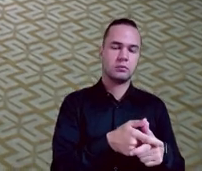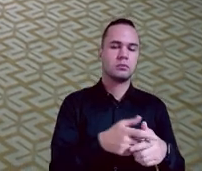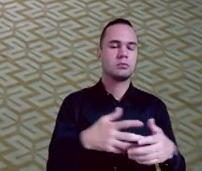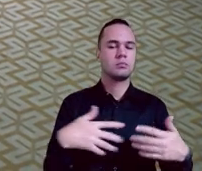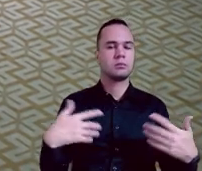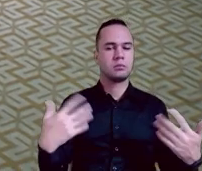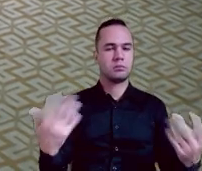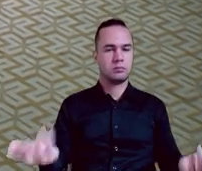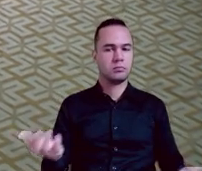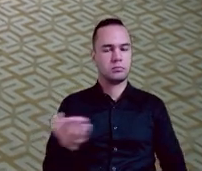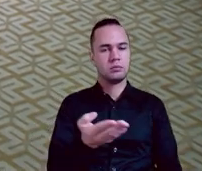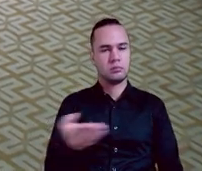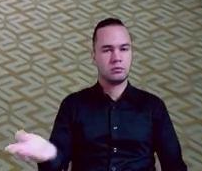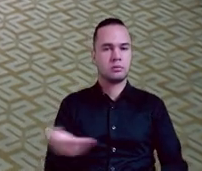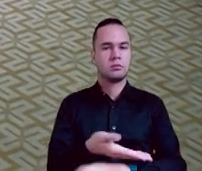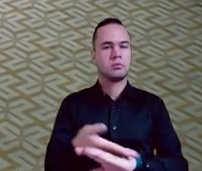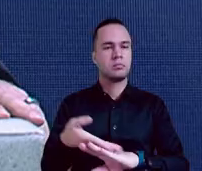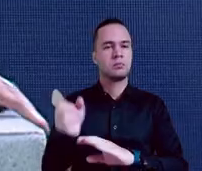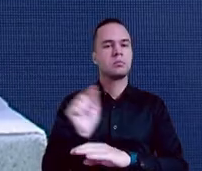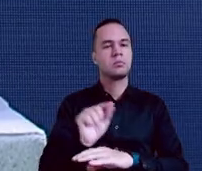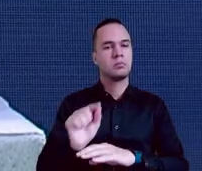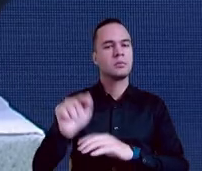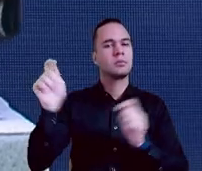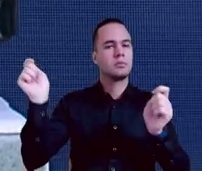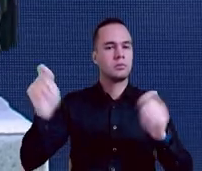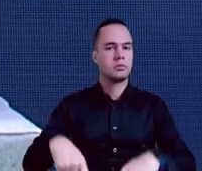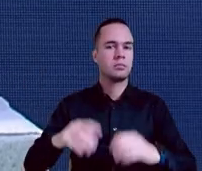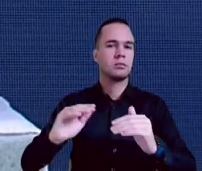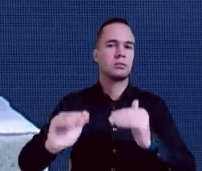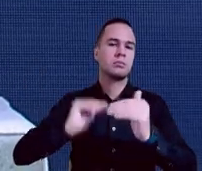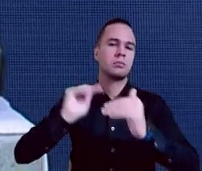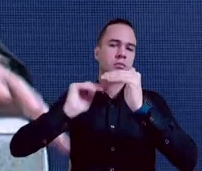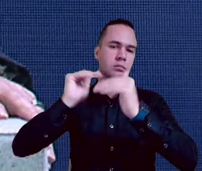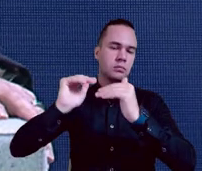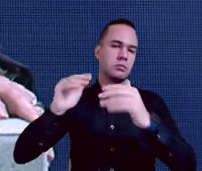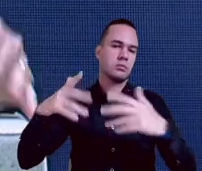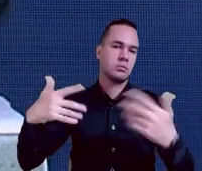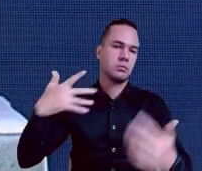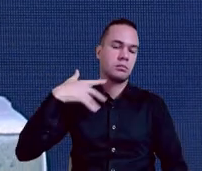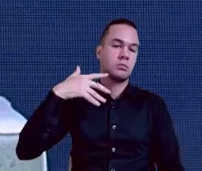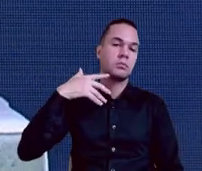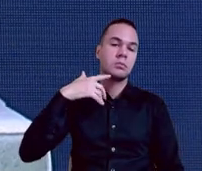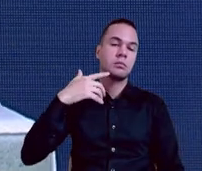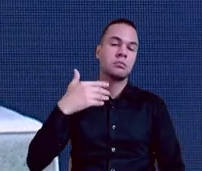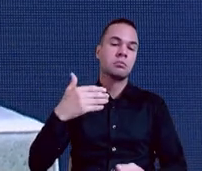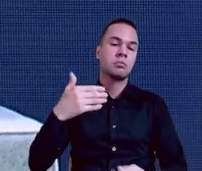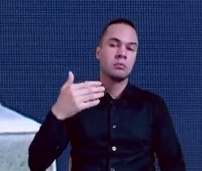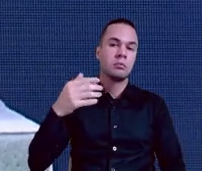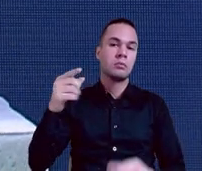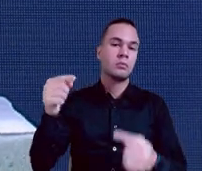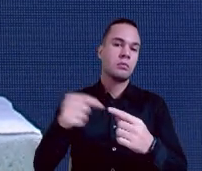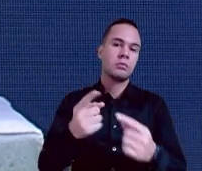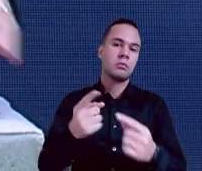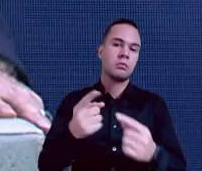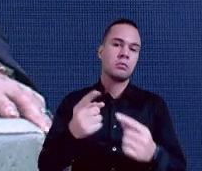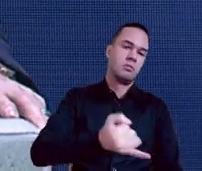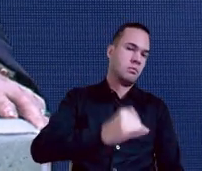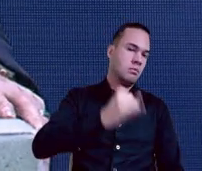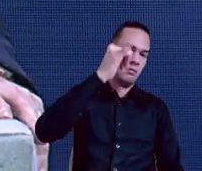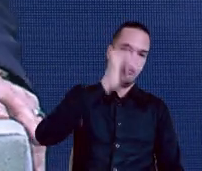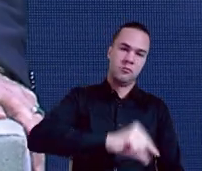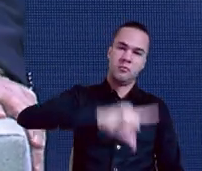ter um grande espaço de crescimento e isso compensar no tempo qualquer pico de taxa de juros que a gente tá vivendo no